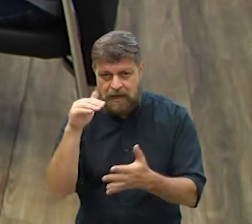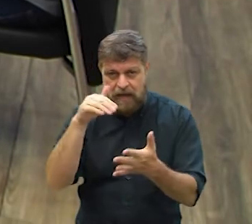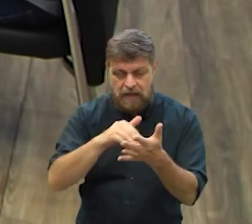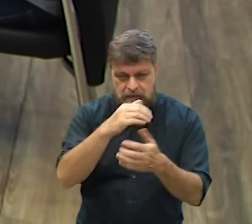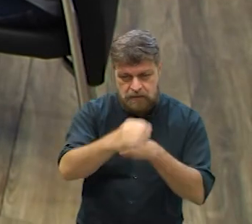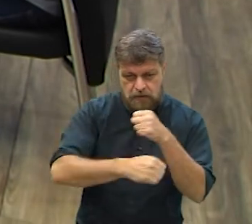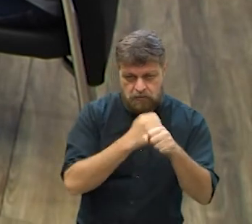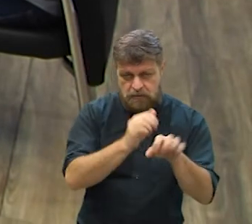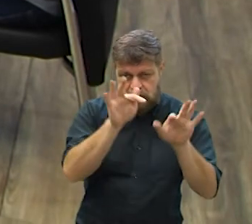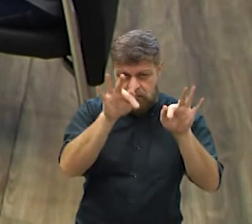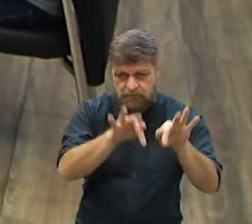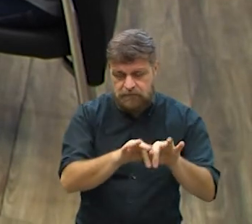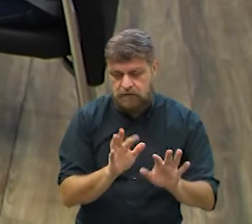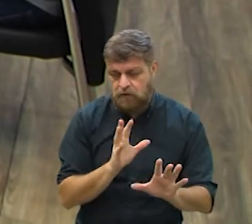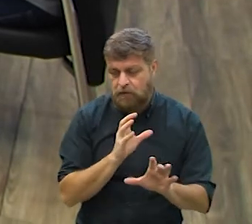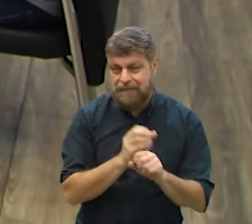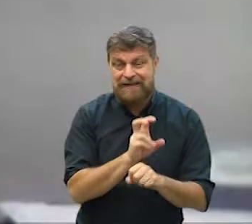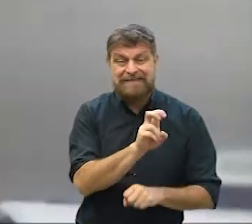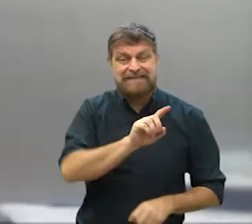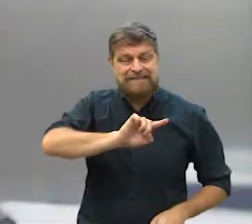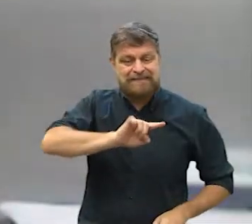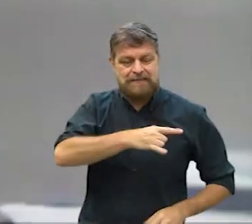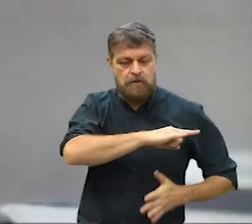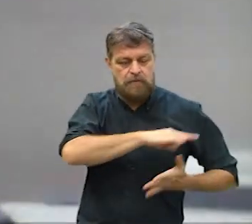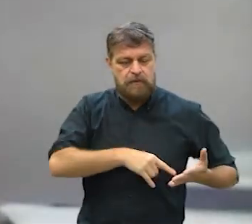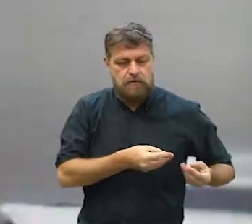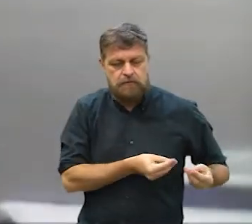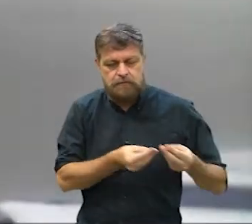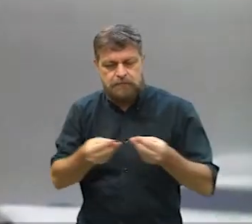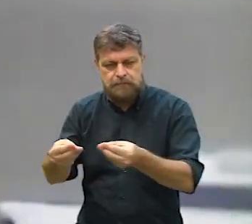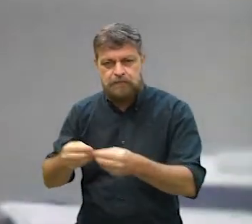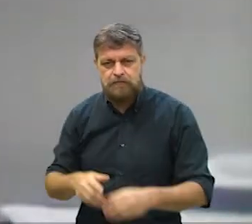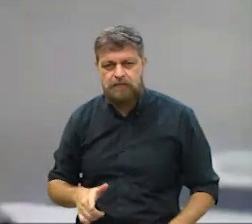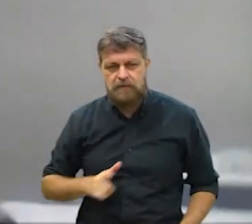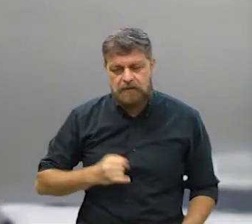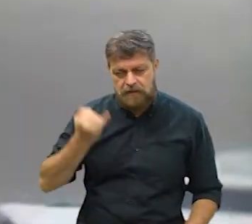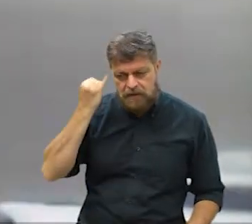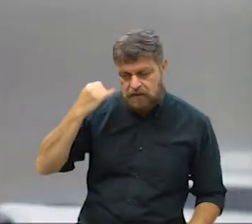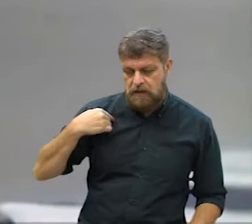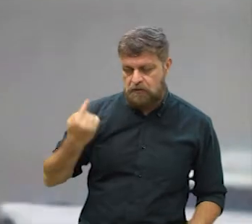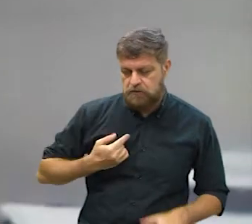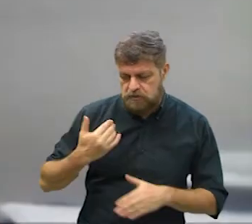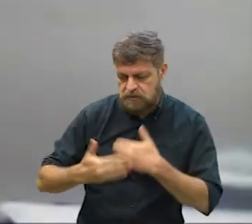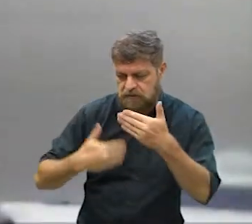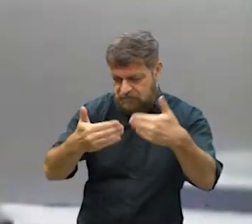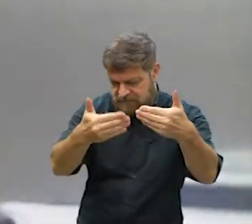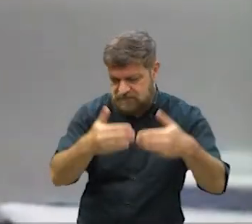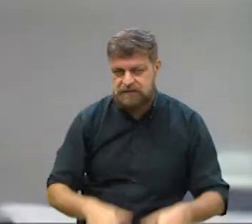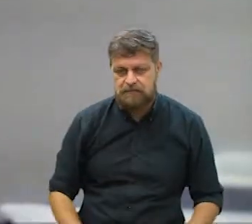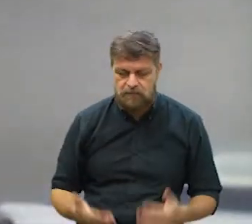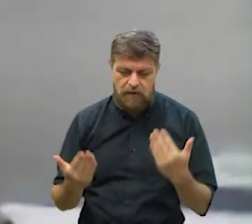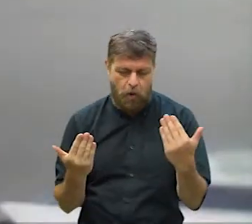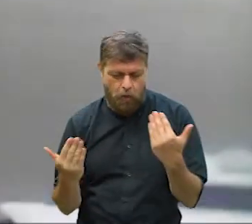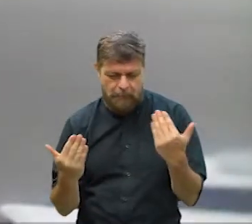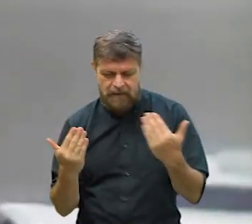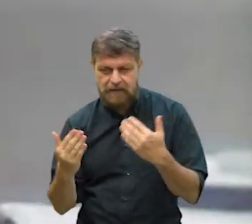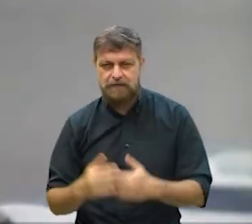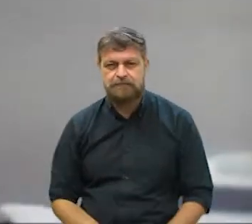do ano, nós vamos entregar mais 5.000. Para você ter uma ideia de quanto nós avançamos,